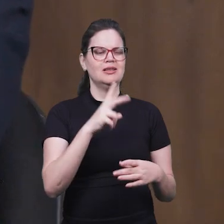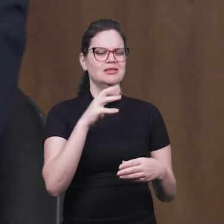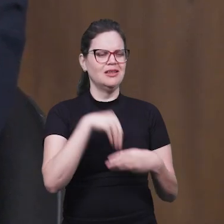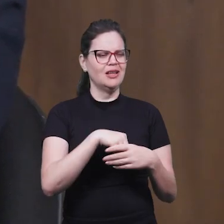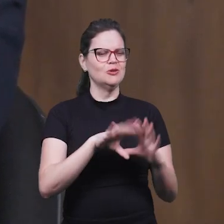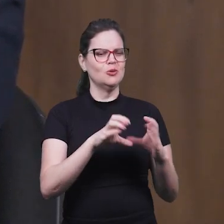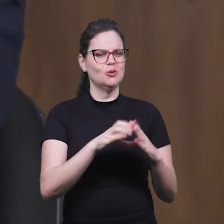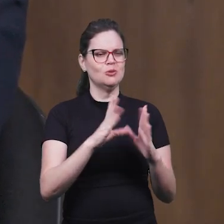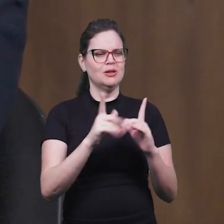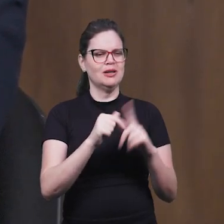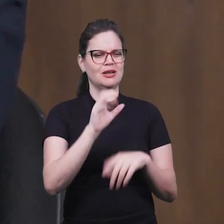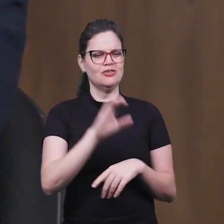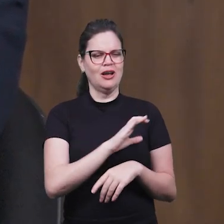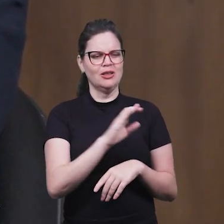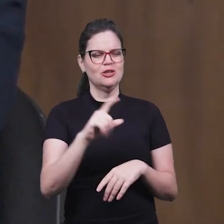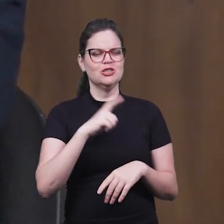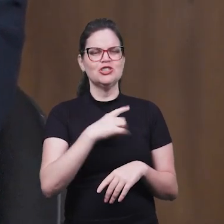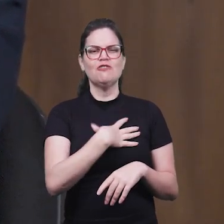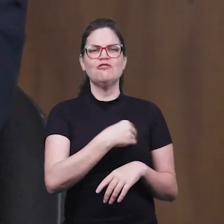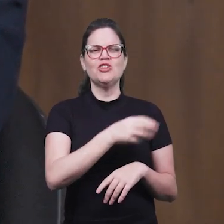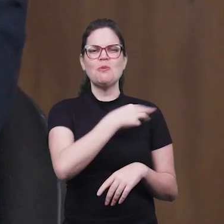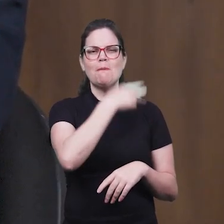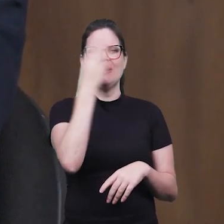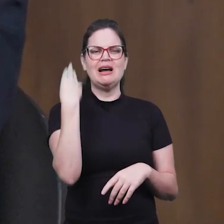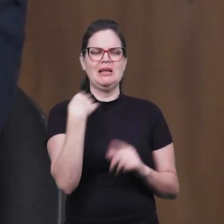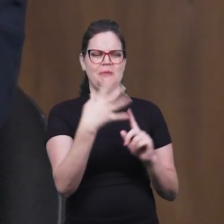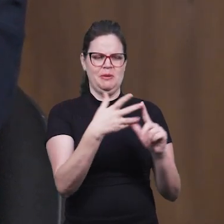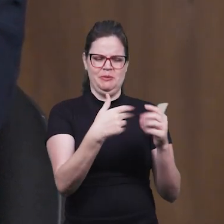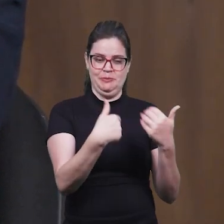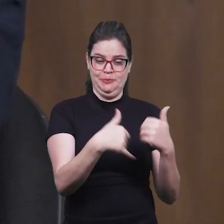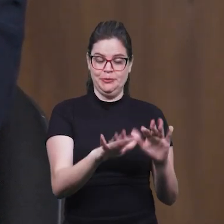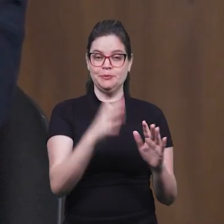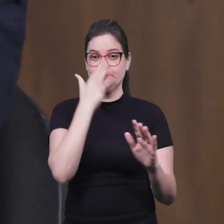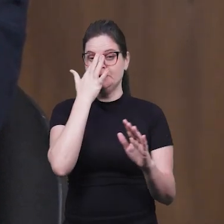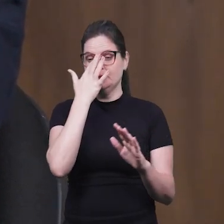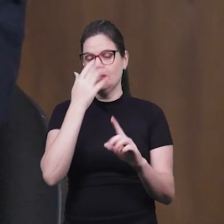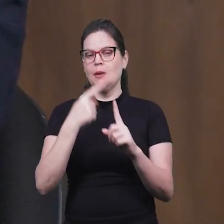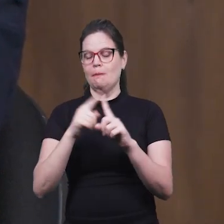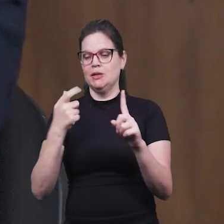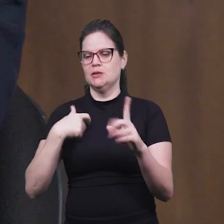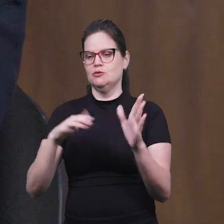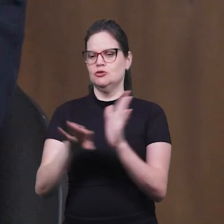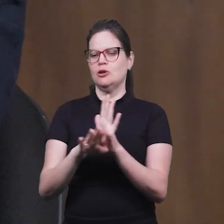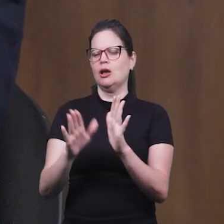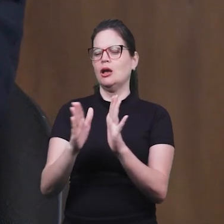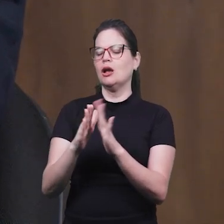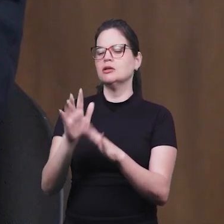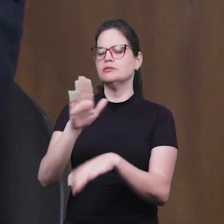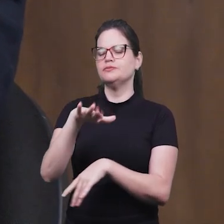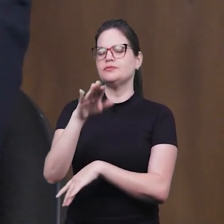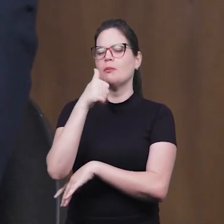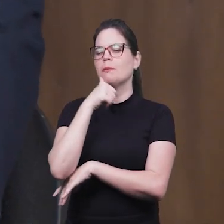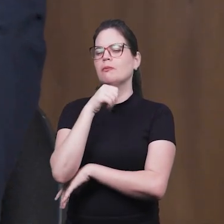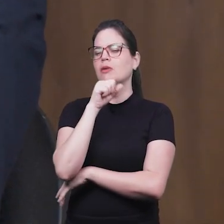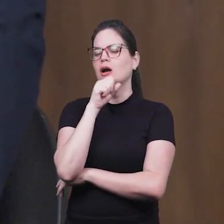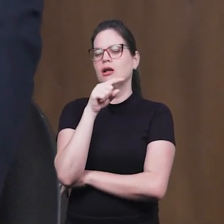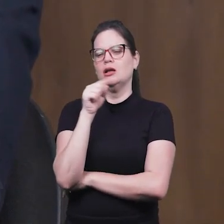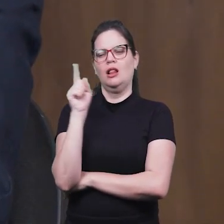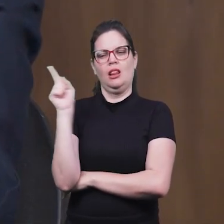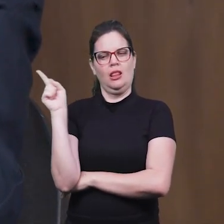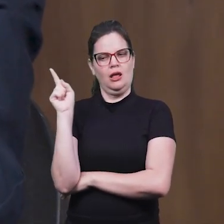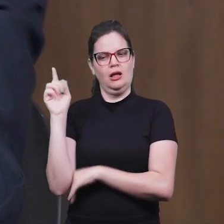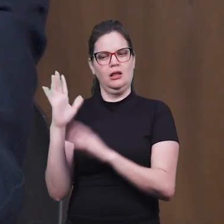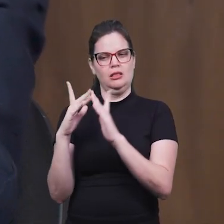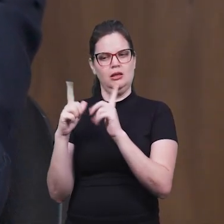e tal, aquela coisa toda. Eu disse, mãe, a fé daquele pessoal é diferente da nossa. Tem uma coisa diferente. Ali é uma coisa diferente.